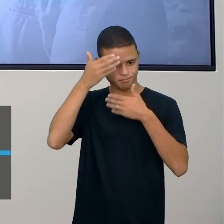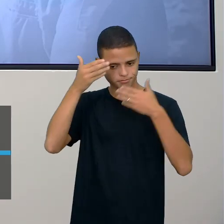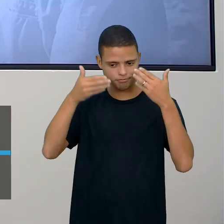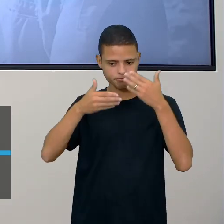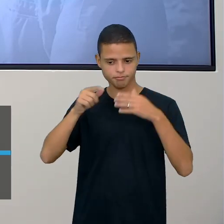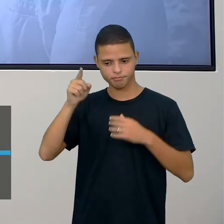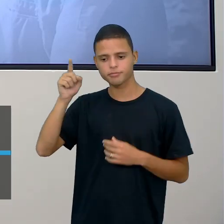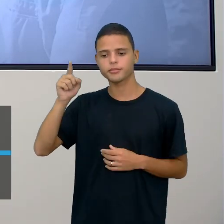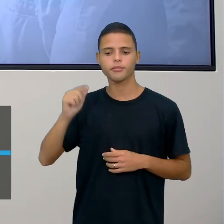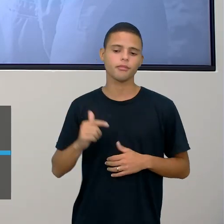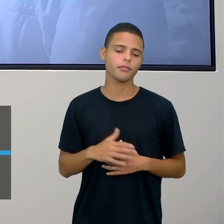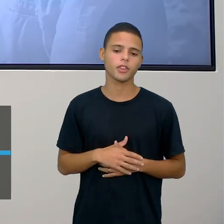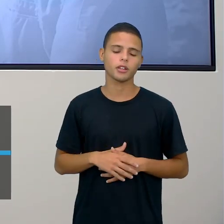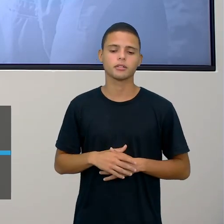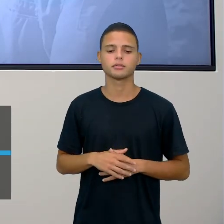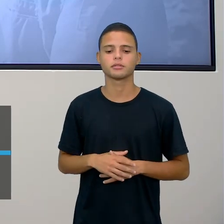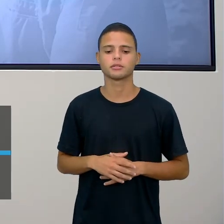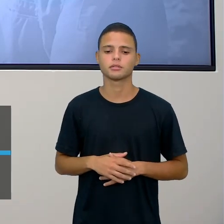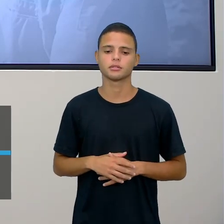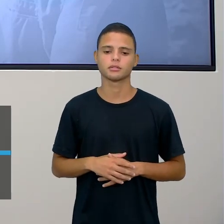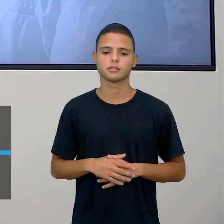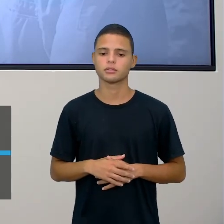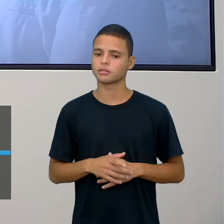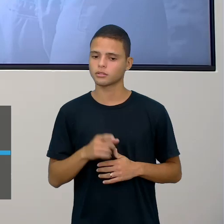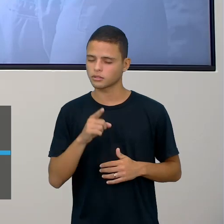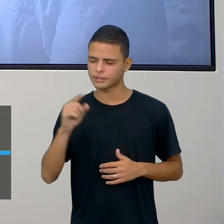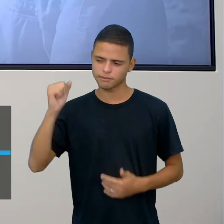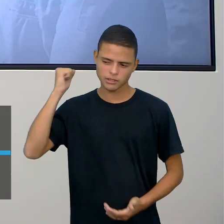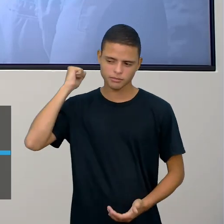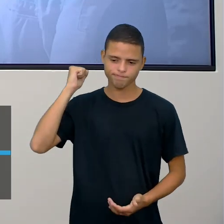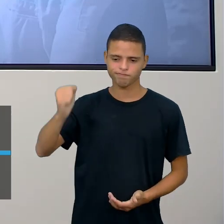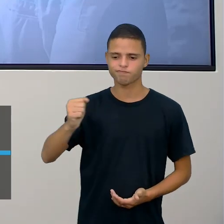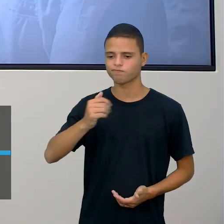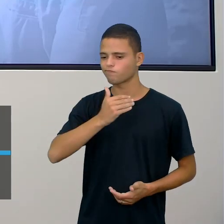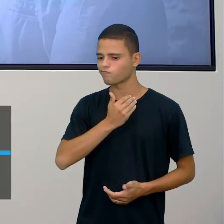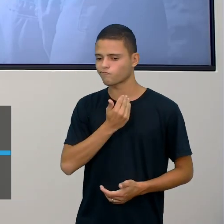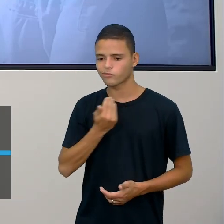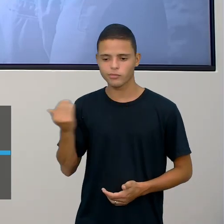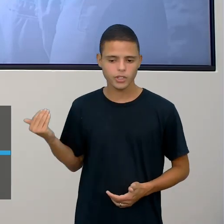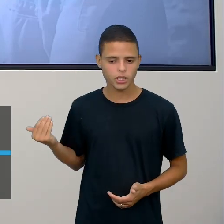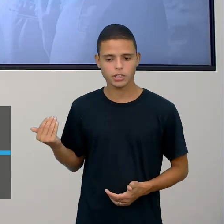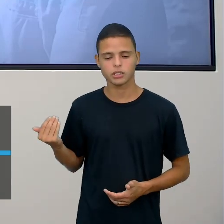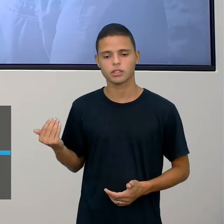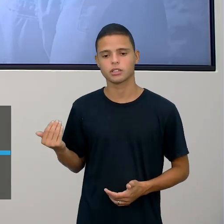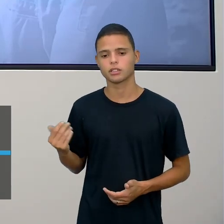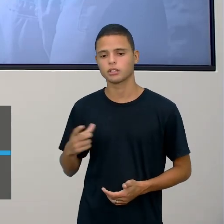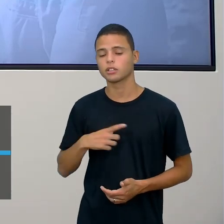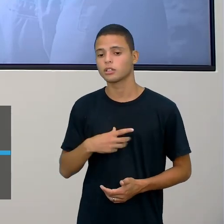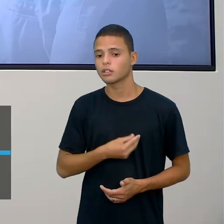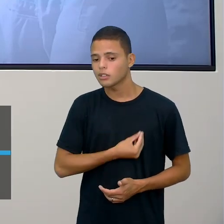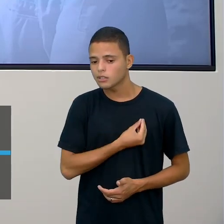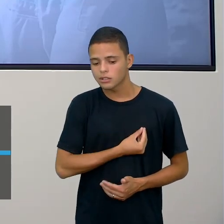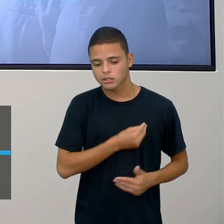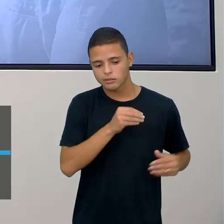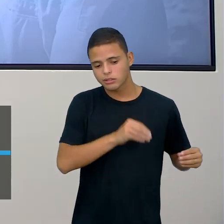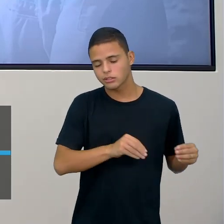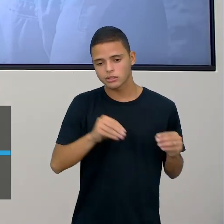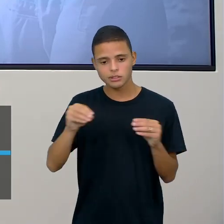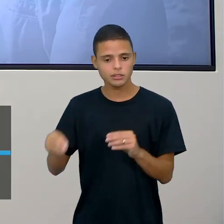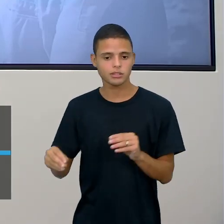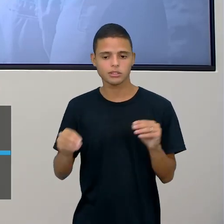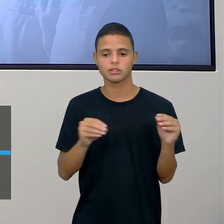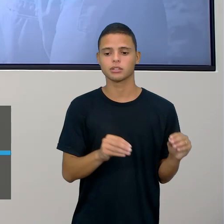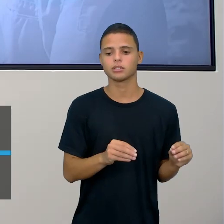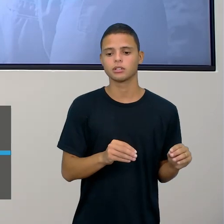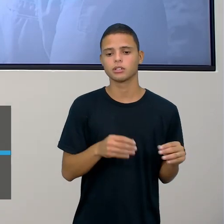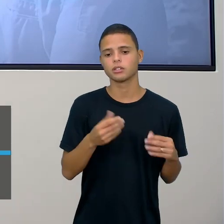que é assassinada, enfim, e tem que viver migrando, né? Ou então a gente pode pensar